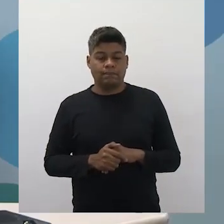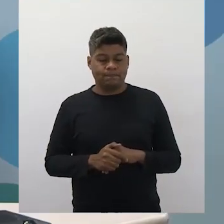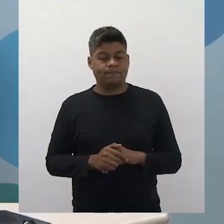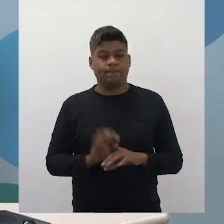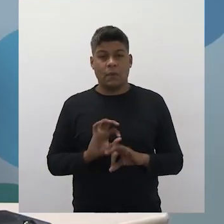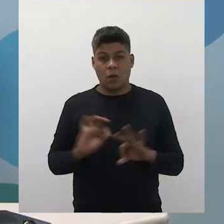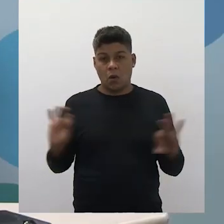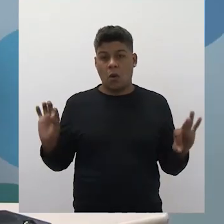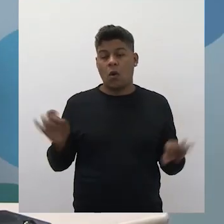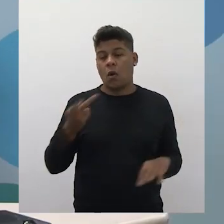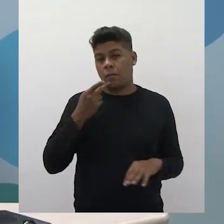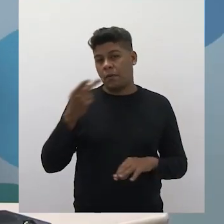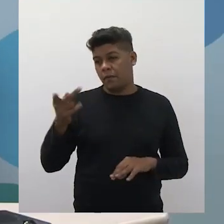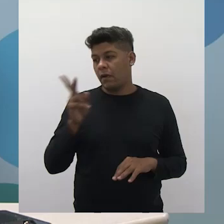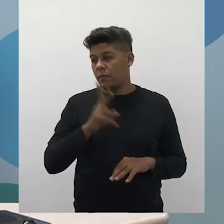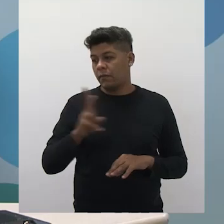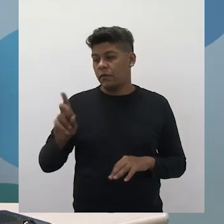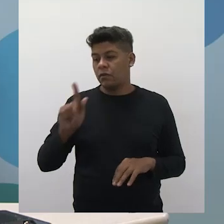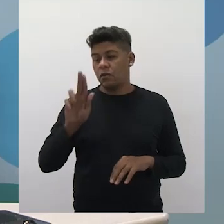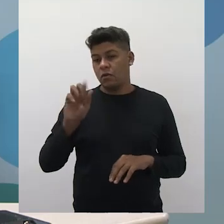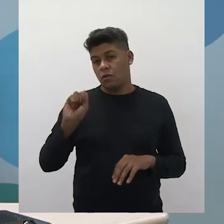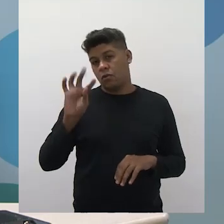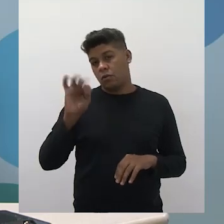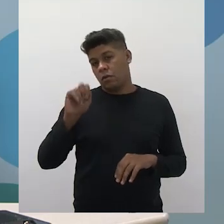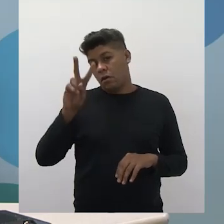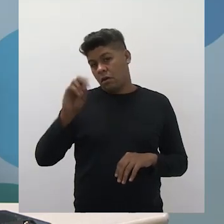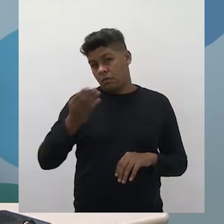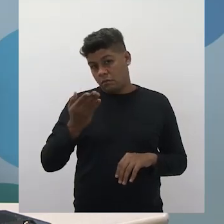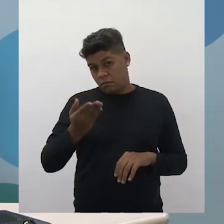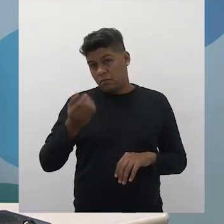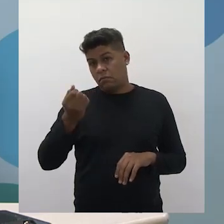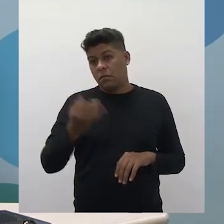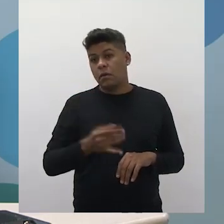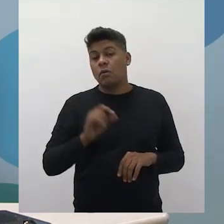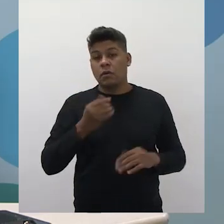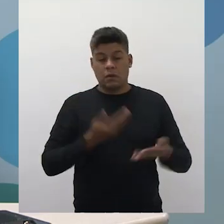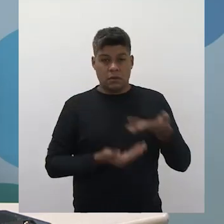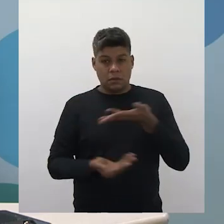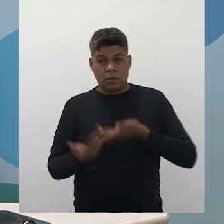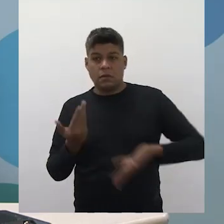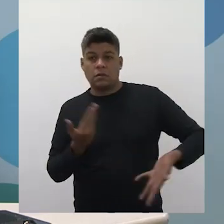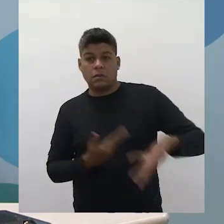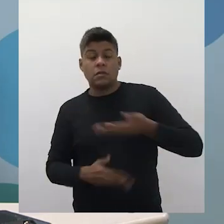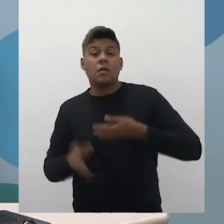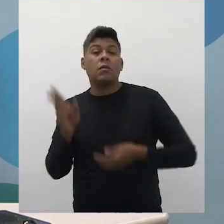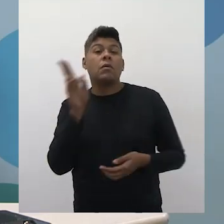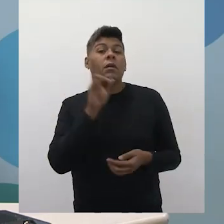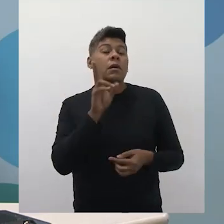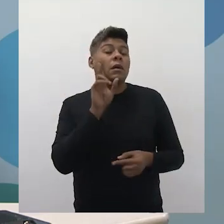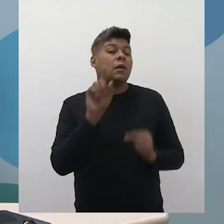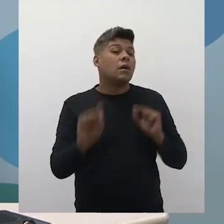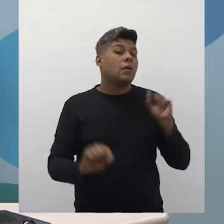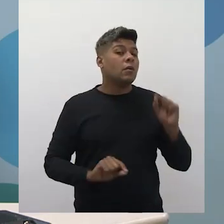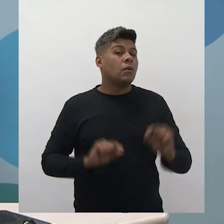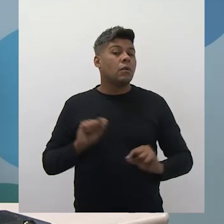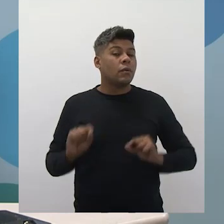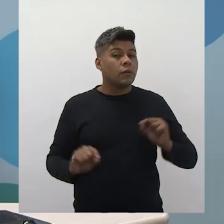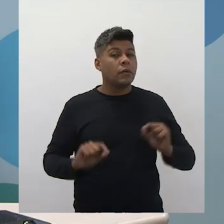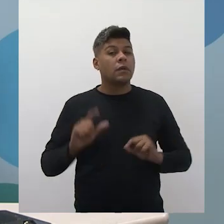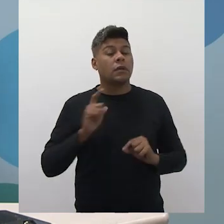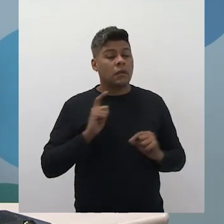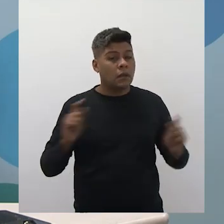Perfeito, a fala do professor Gustavo, né? E diante do que ele acabou de dizer, nós vamos fazer uma interação, né? Lembrando que promover